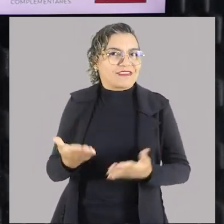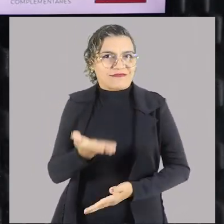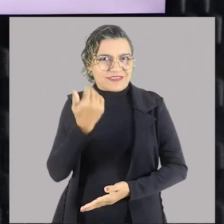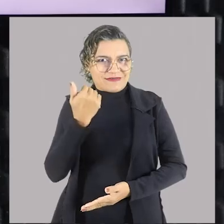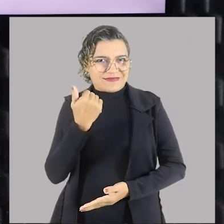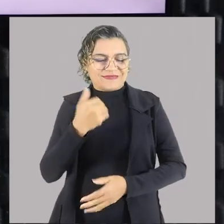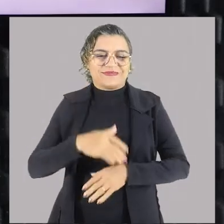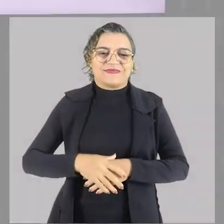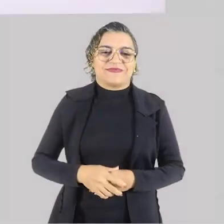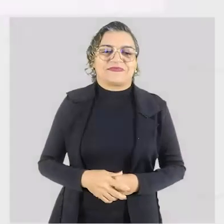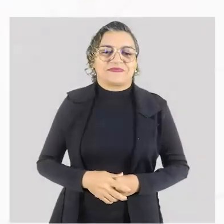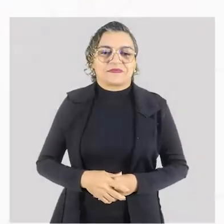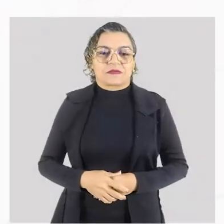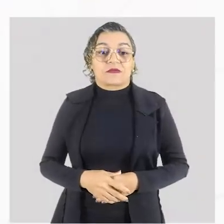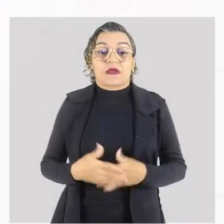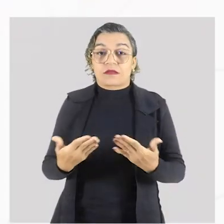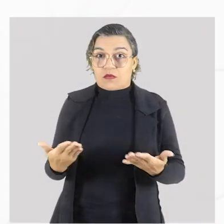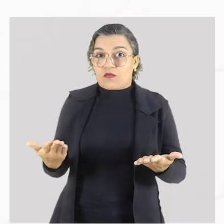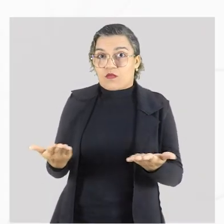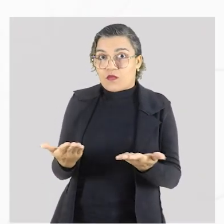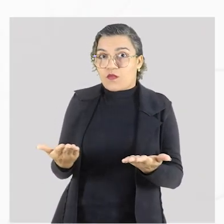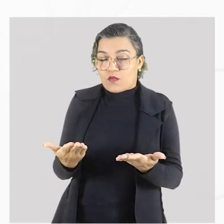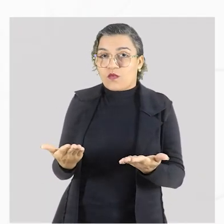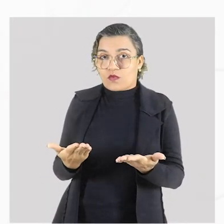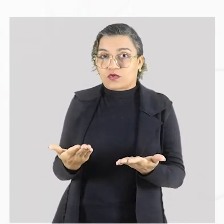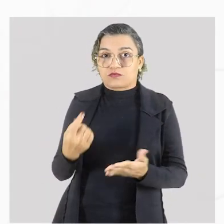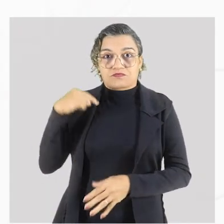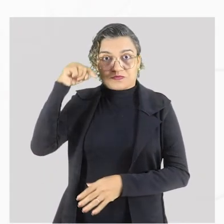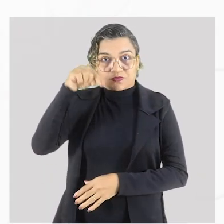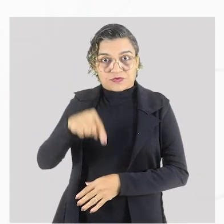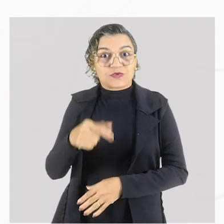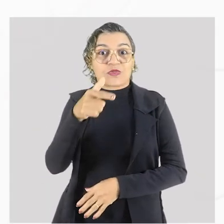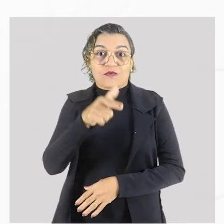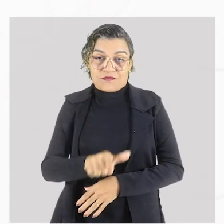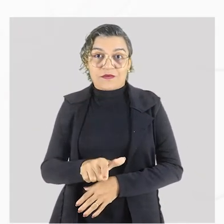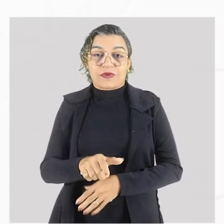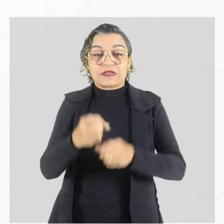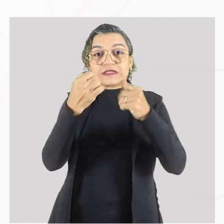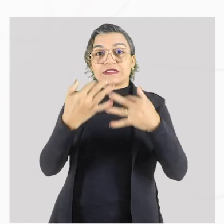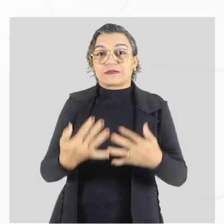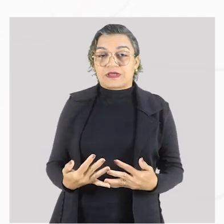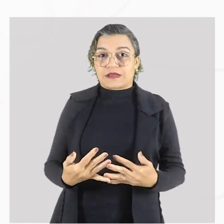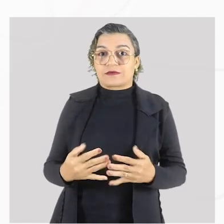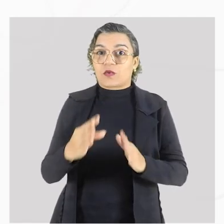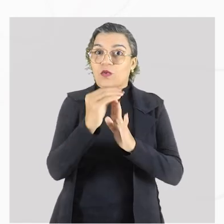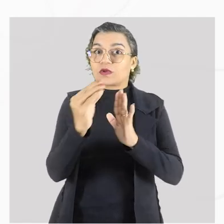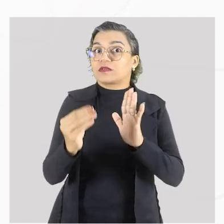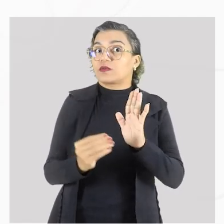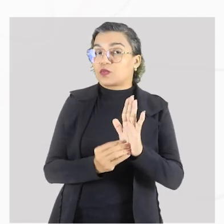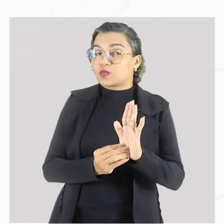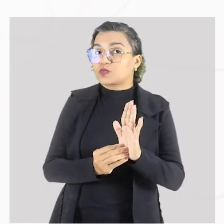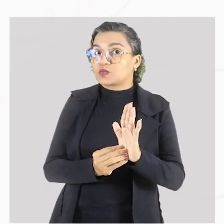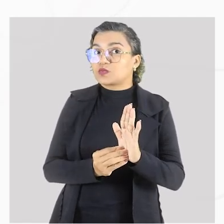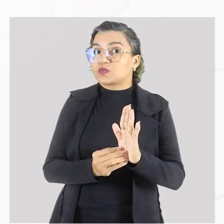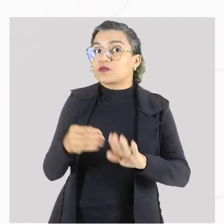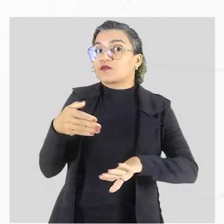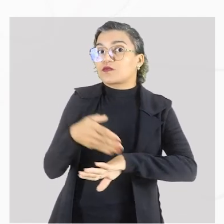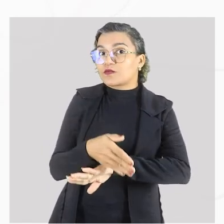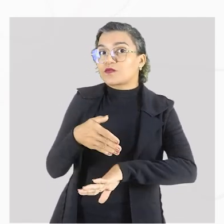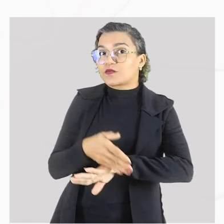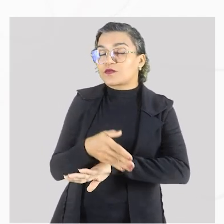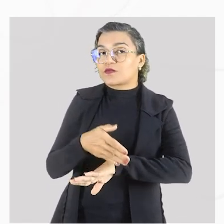lá? Então, olha só. Hoje nós estamos aqui, mais uma vez, para falar de conteúdos que fazem parte da